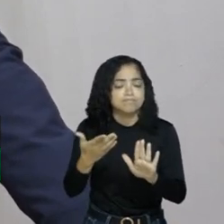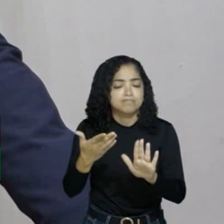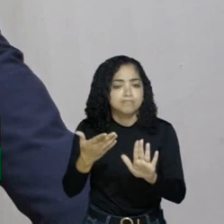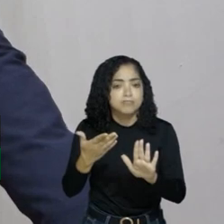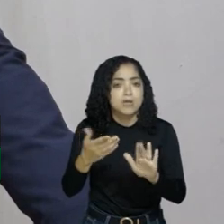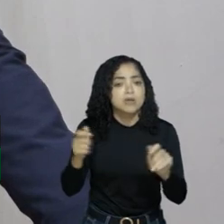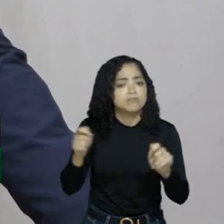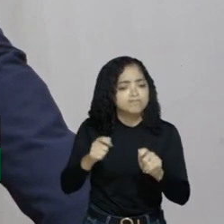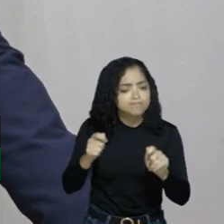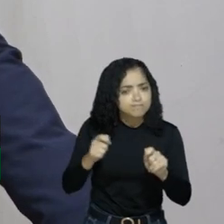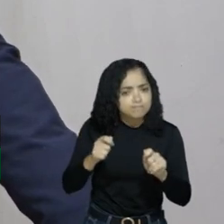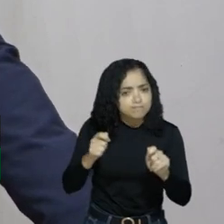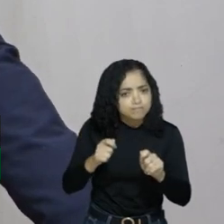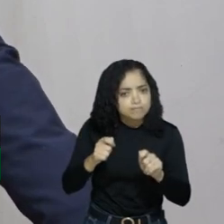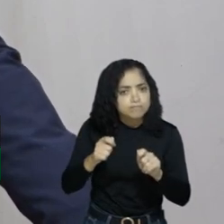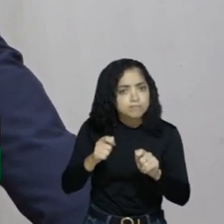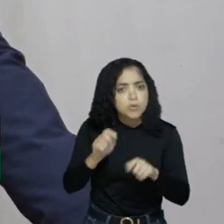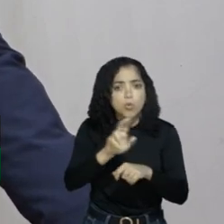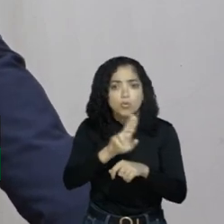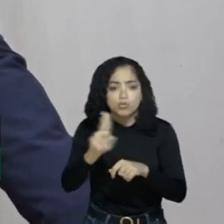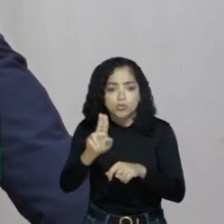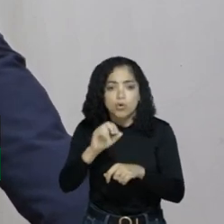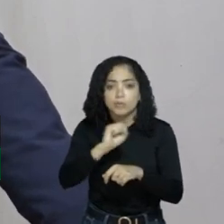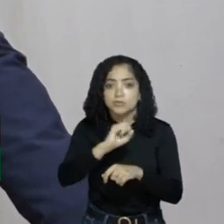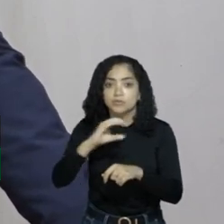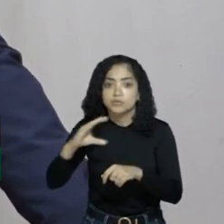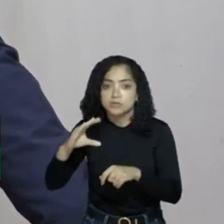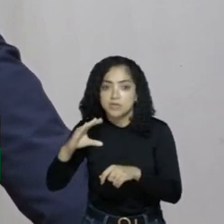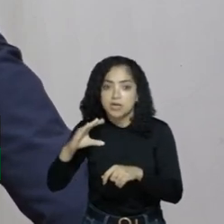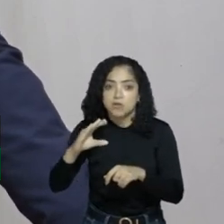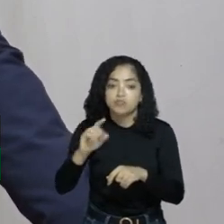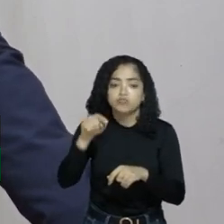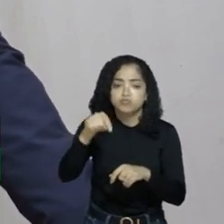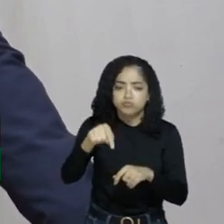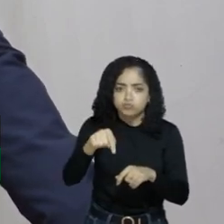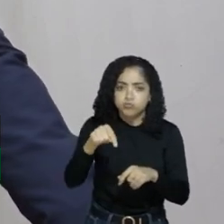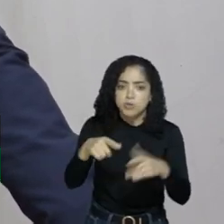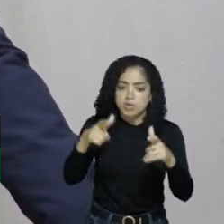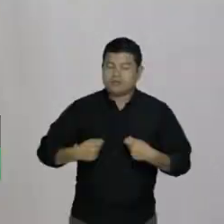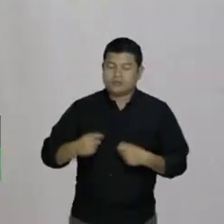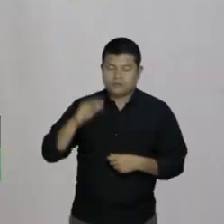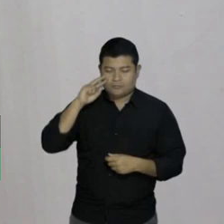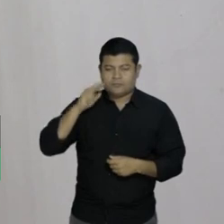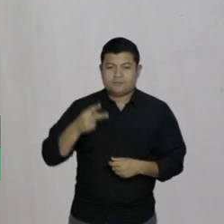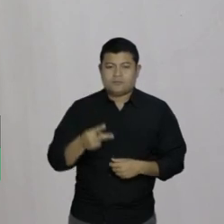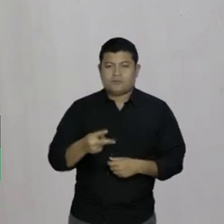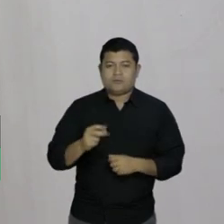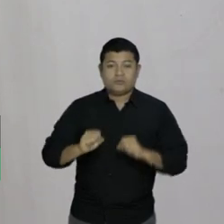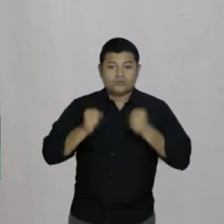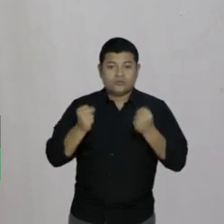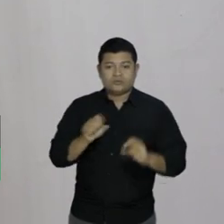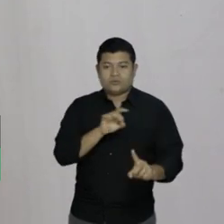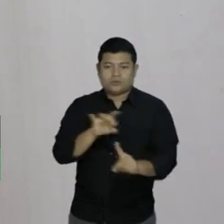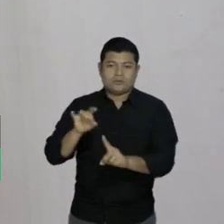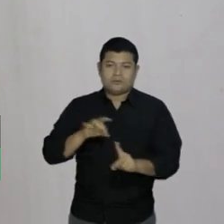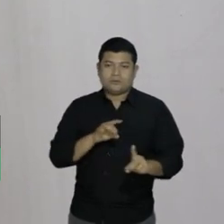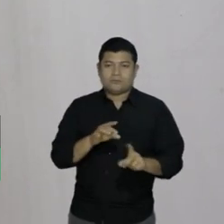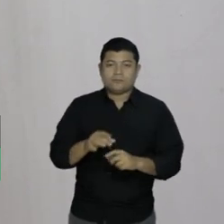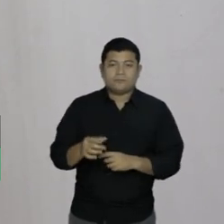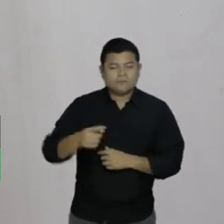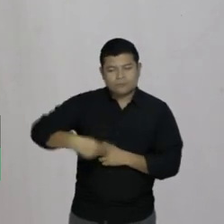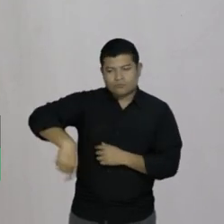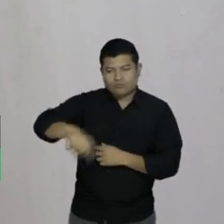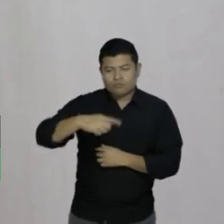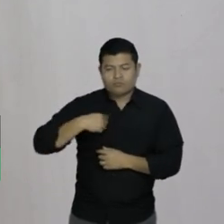realmente arremesse o nome do estado de Santa Catarina para onde é o seu lugar de direito que é o destaque o que realmente nós deputados